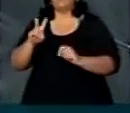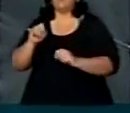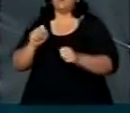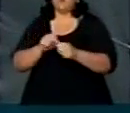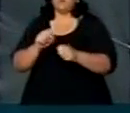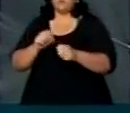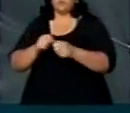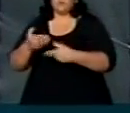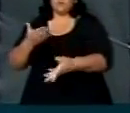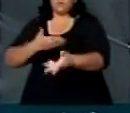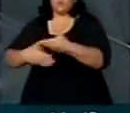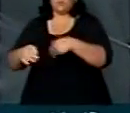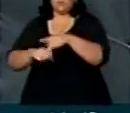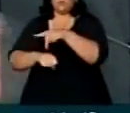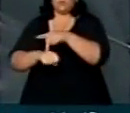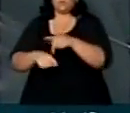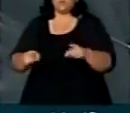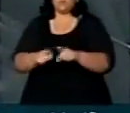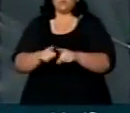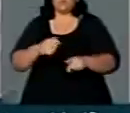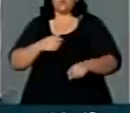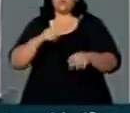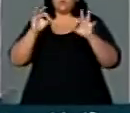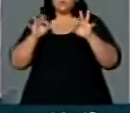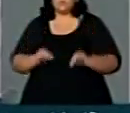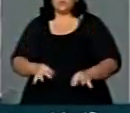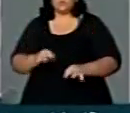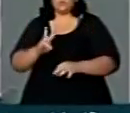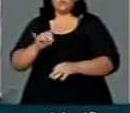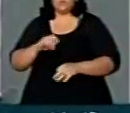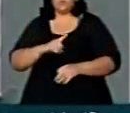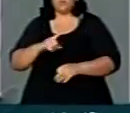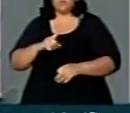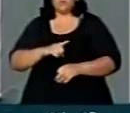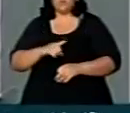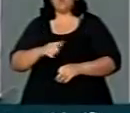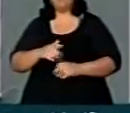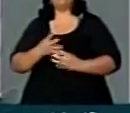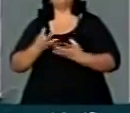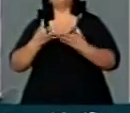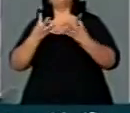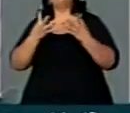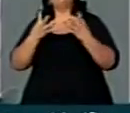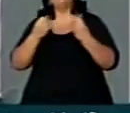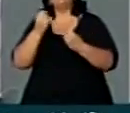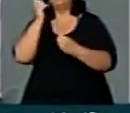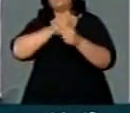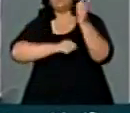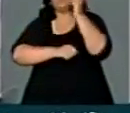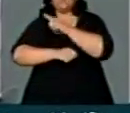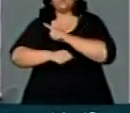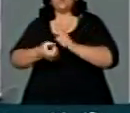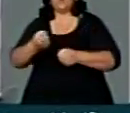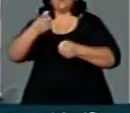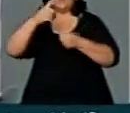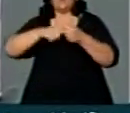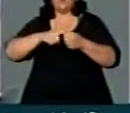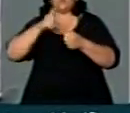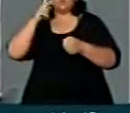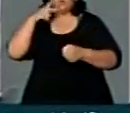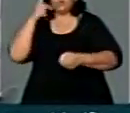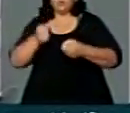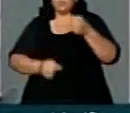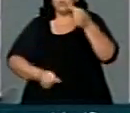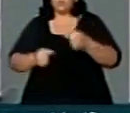isso feito, Vossa Excelência terá um campo muito fértil para retomar a política que o Brasil sempre